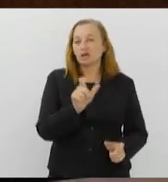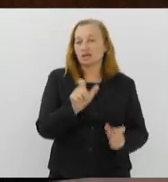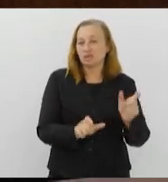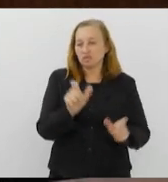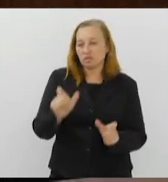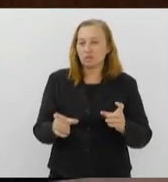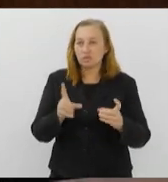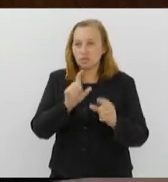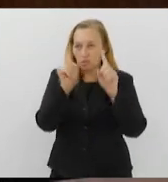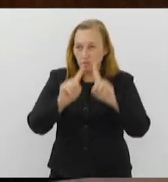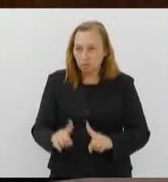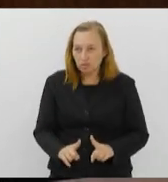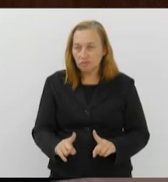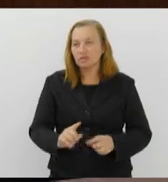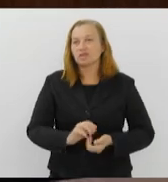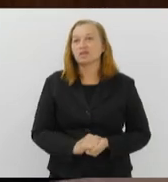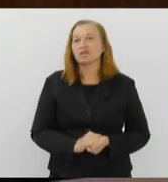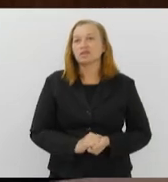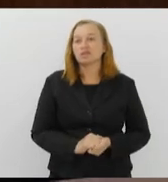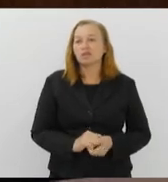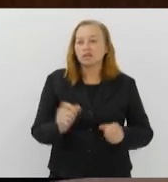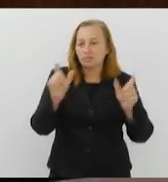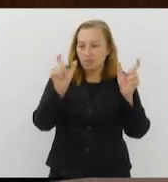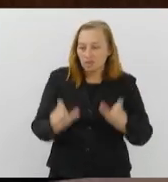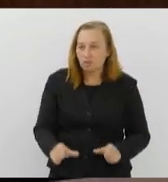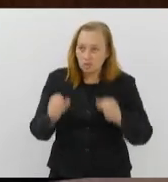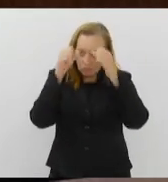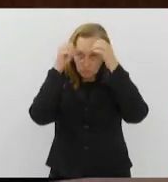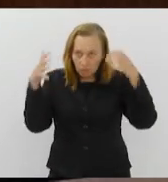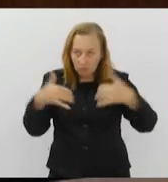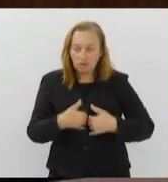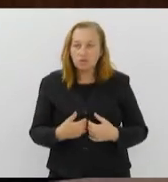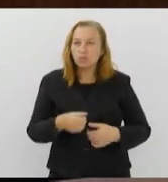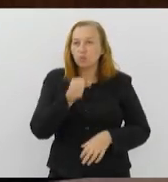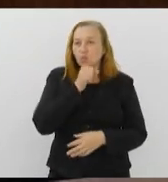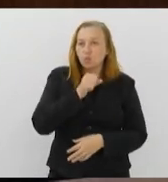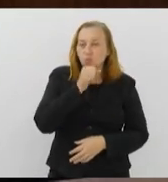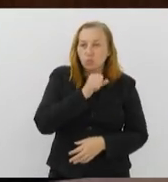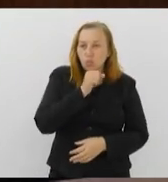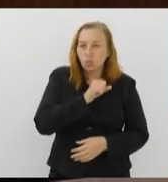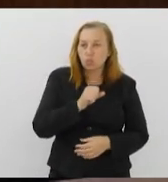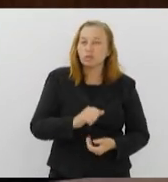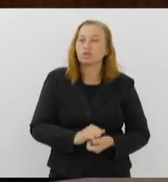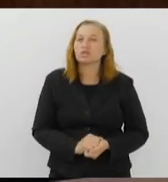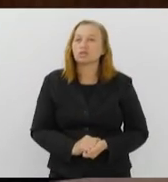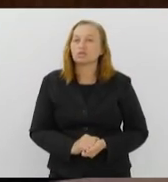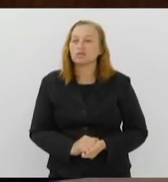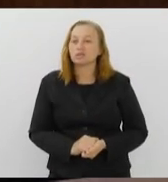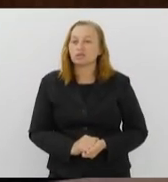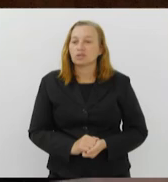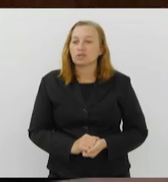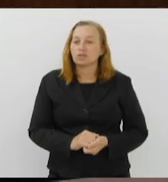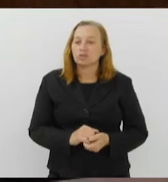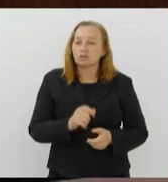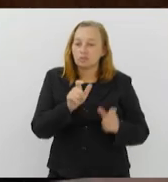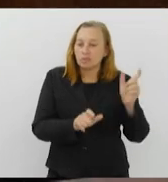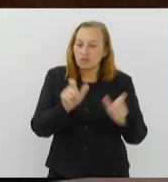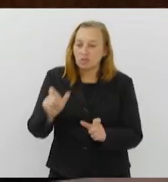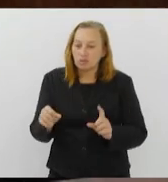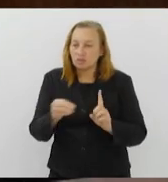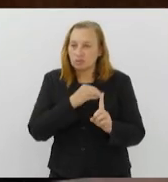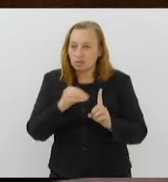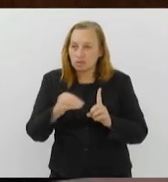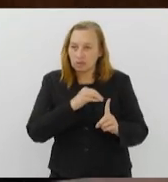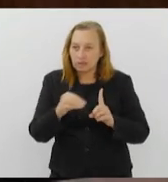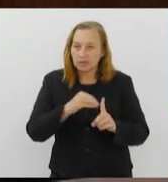com deficiências, pessoas autistas, pessoas idosas, pessoas com vulnerabilidade. Então,